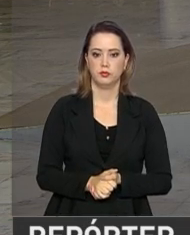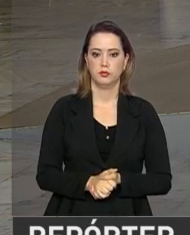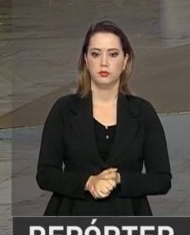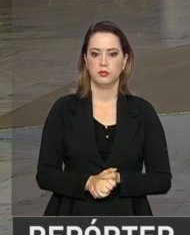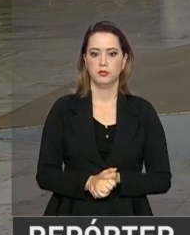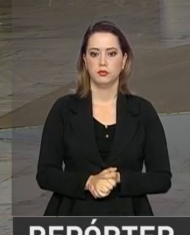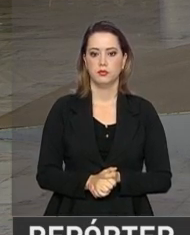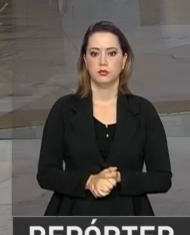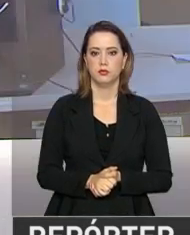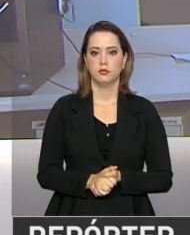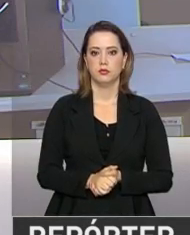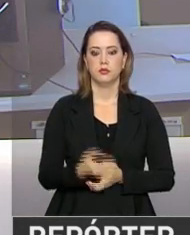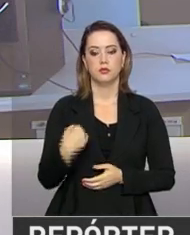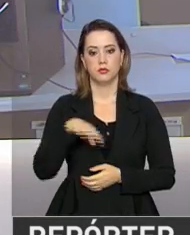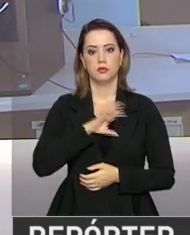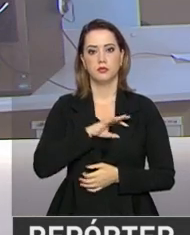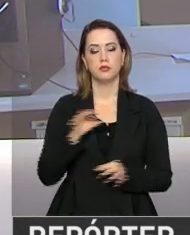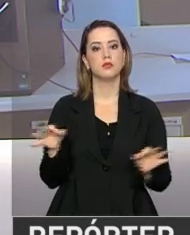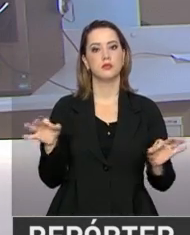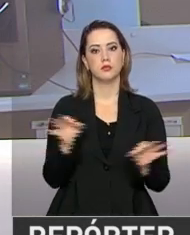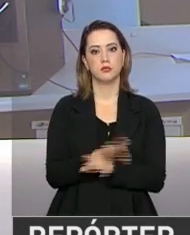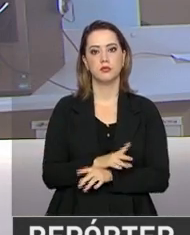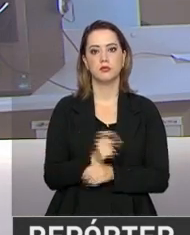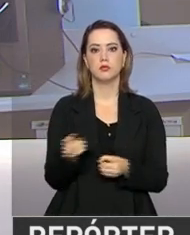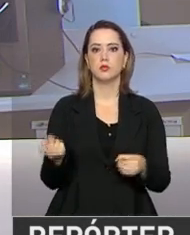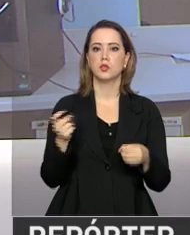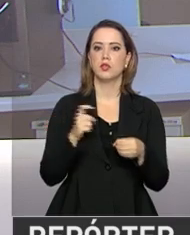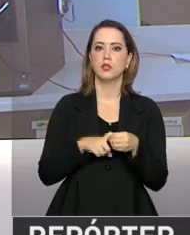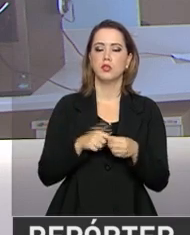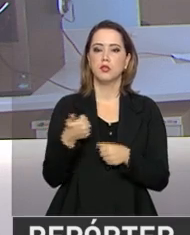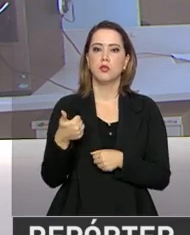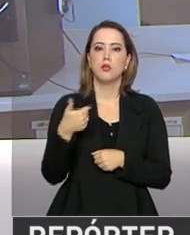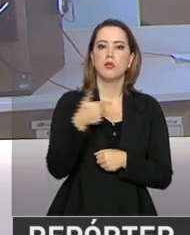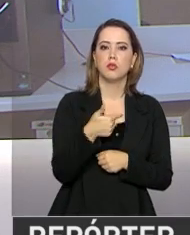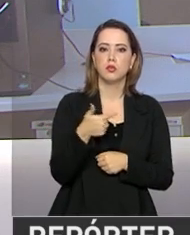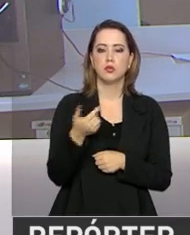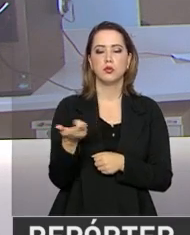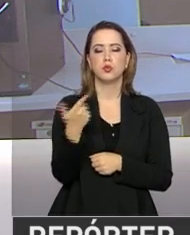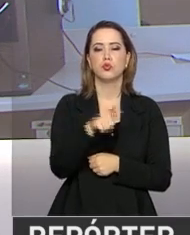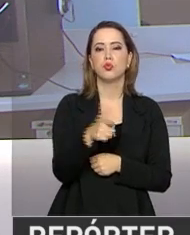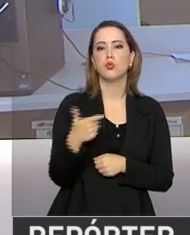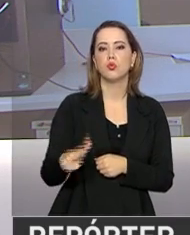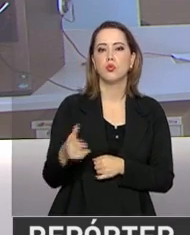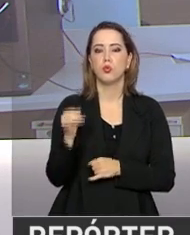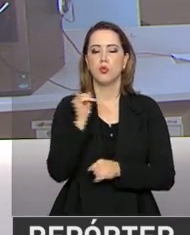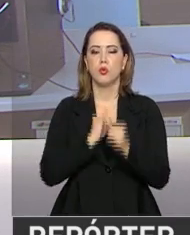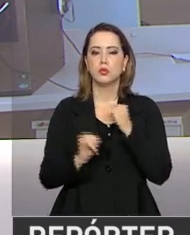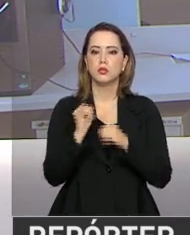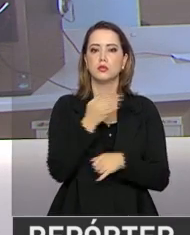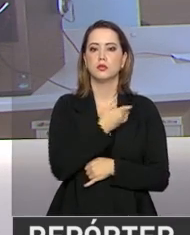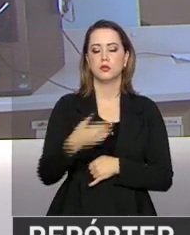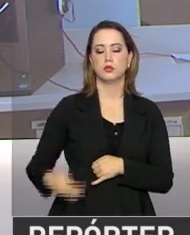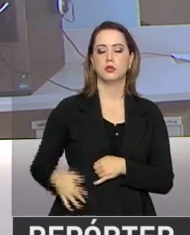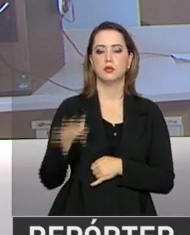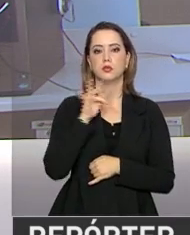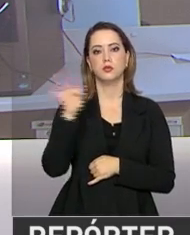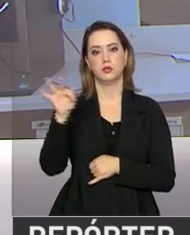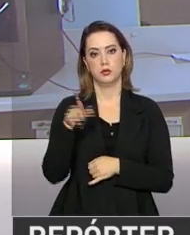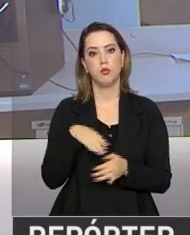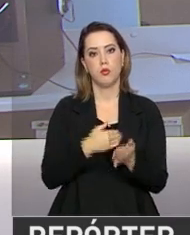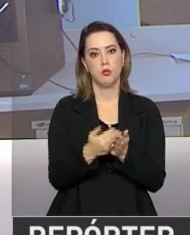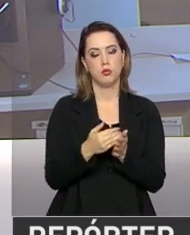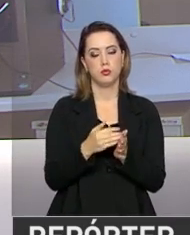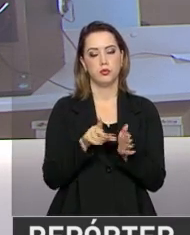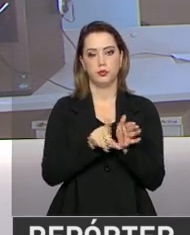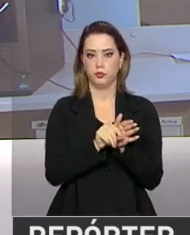você e nós ficamos por aqui Voltamos ao meio-dia com outras informações do governo federal acompanhe também as novidades